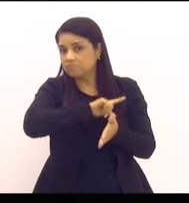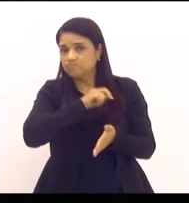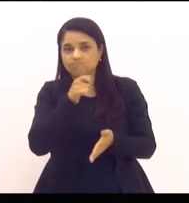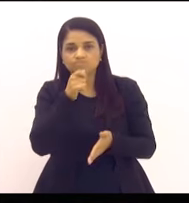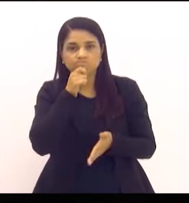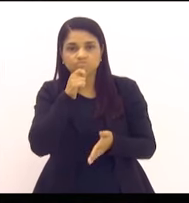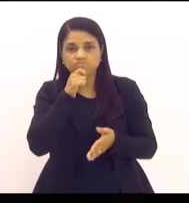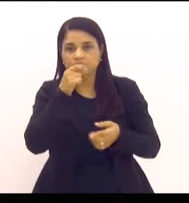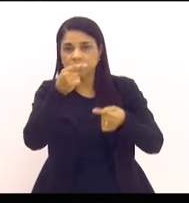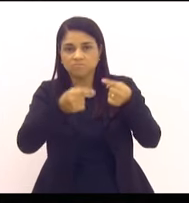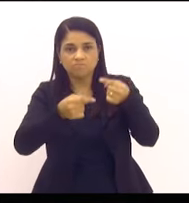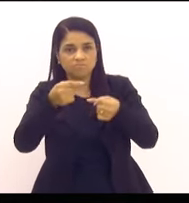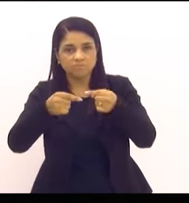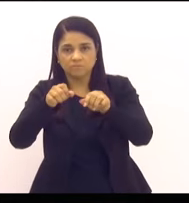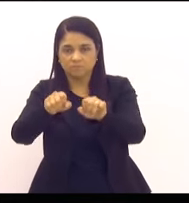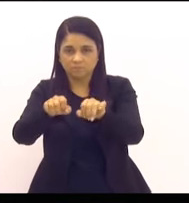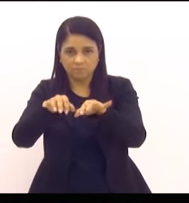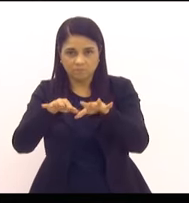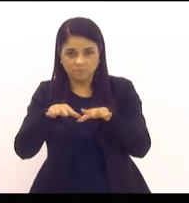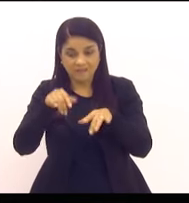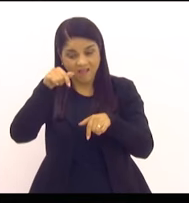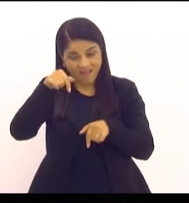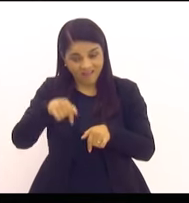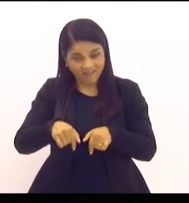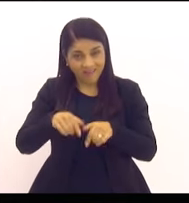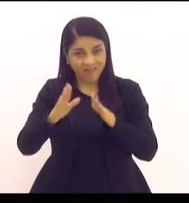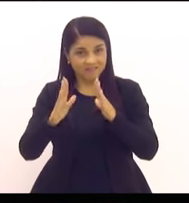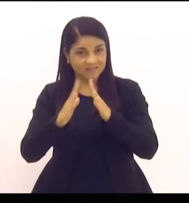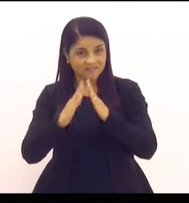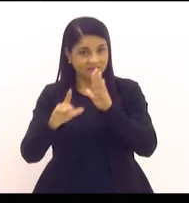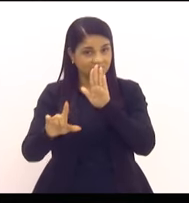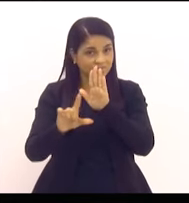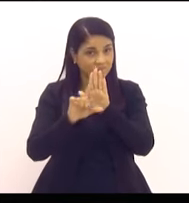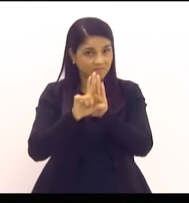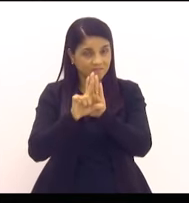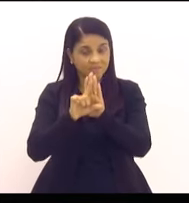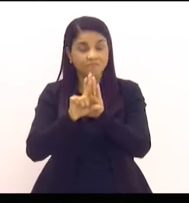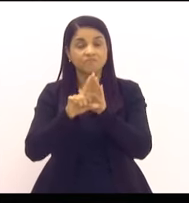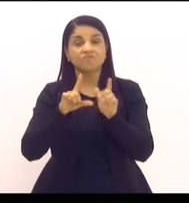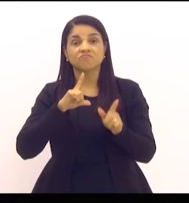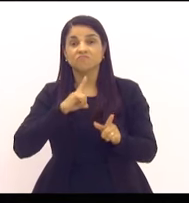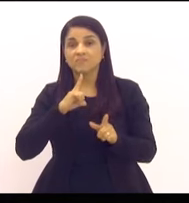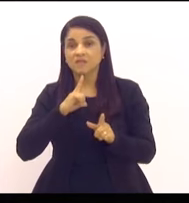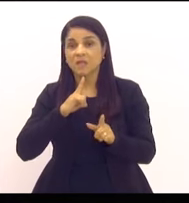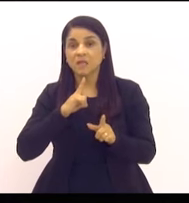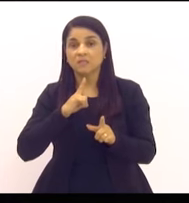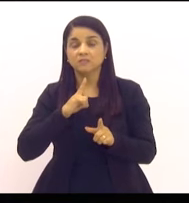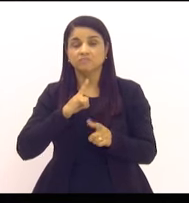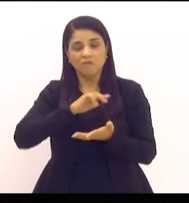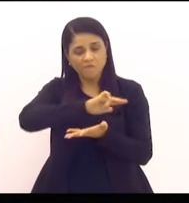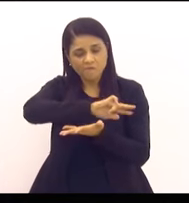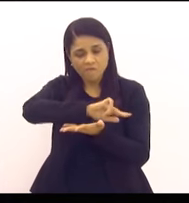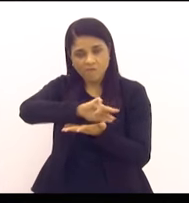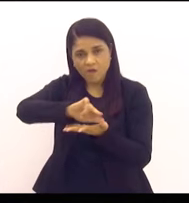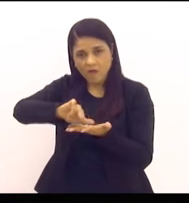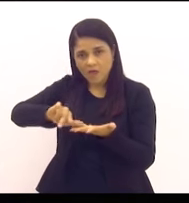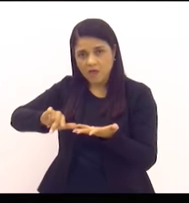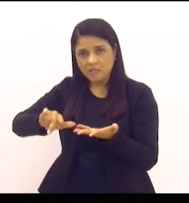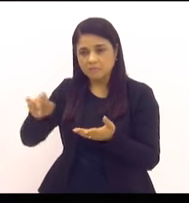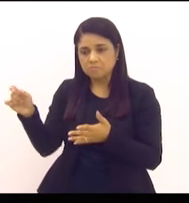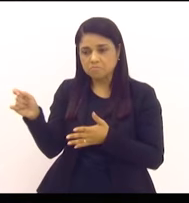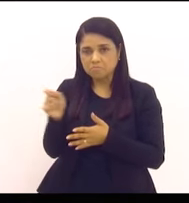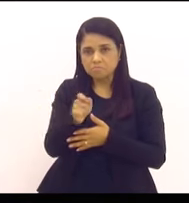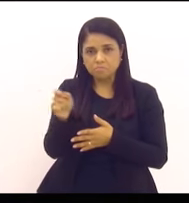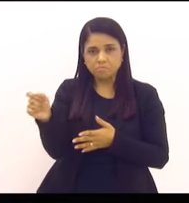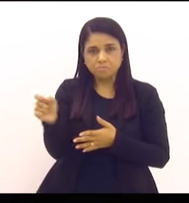casa. Sobretudo esta casa que hoje tem uma composição de várias pessoas